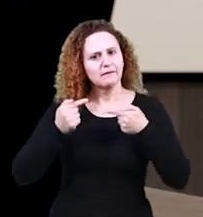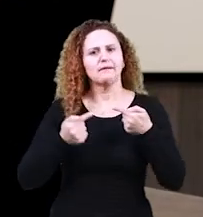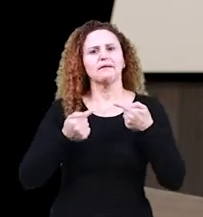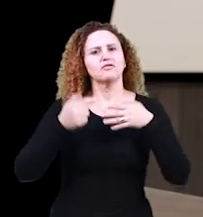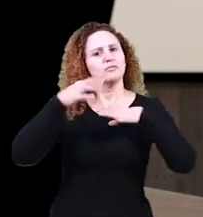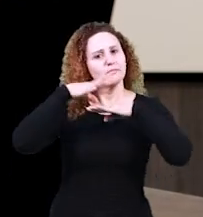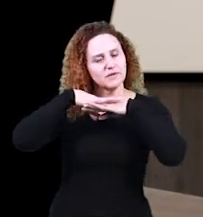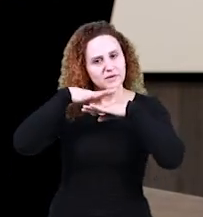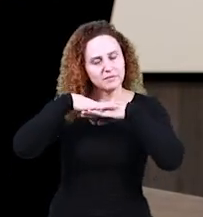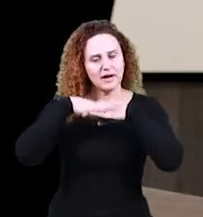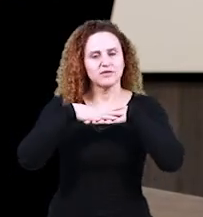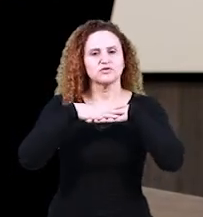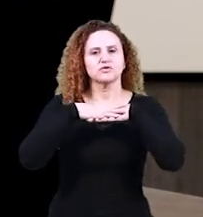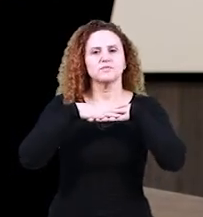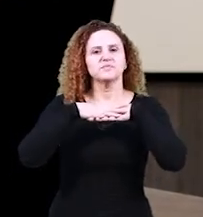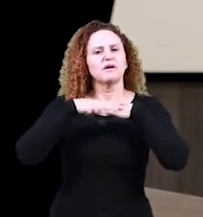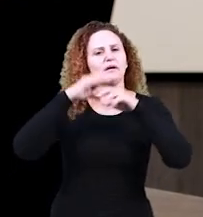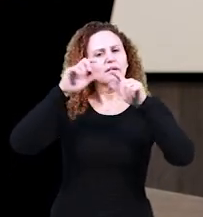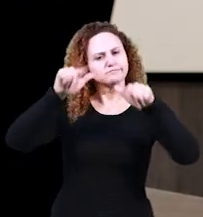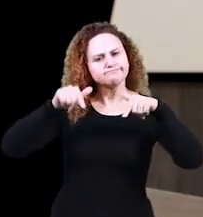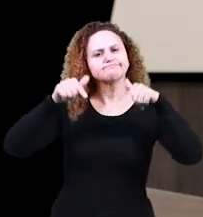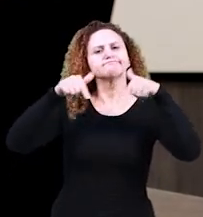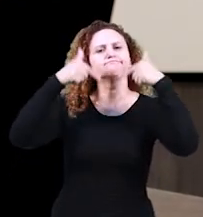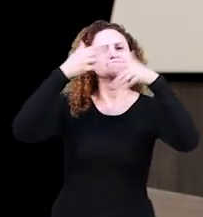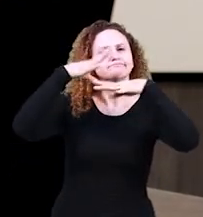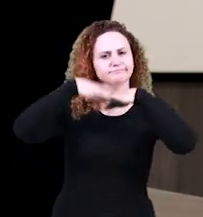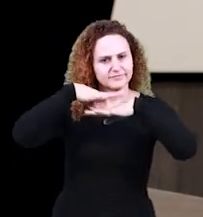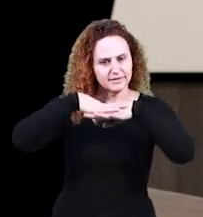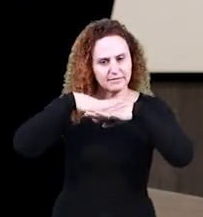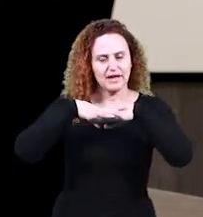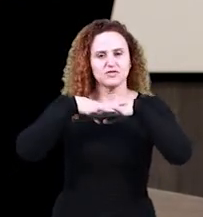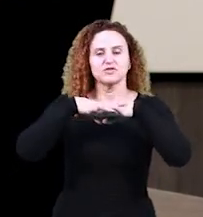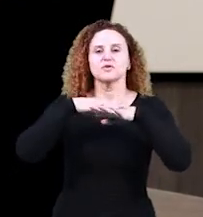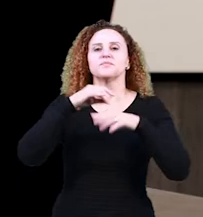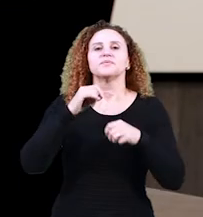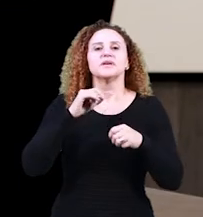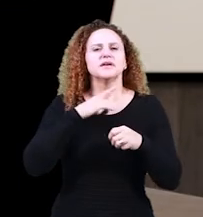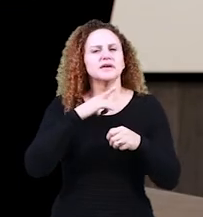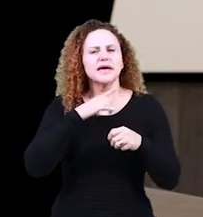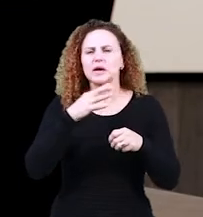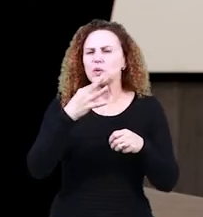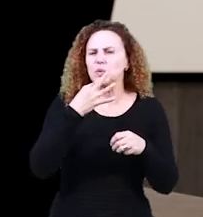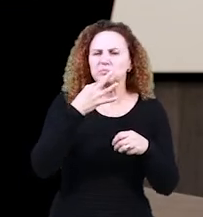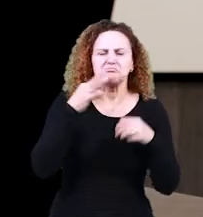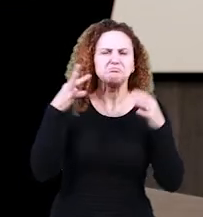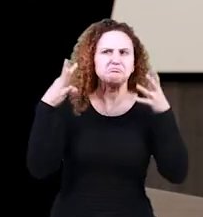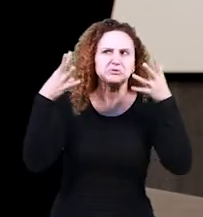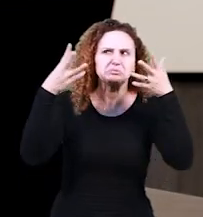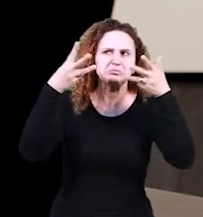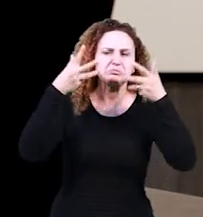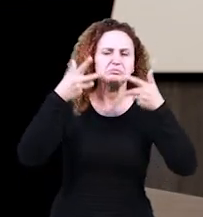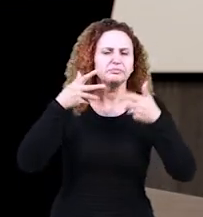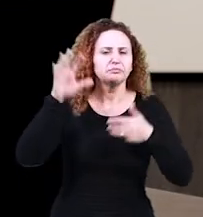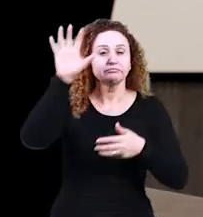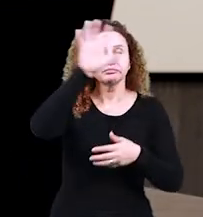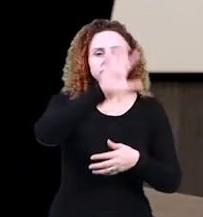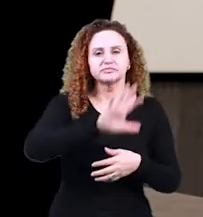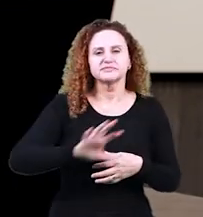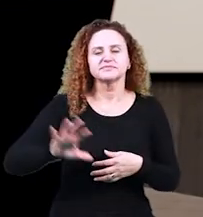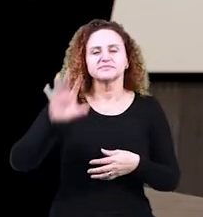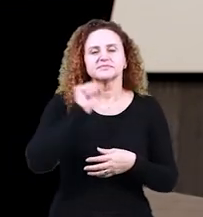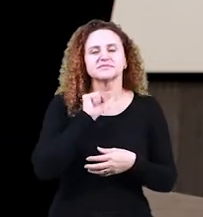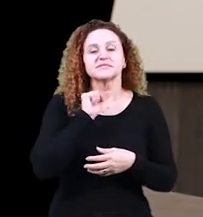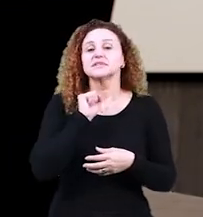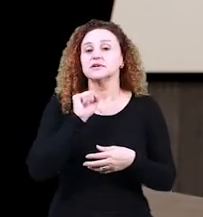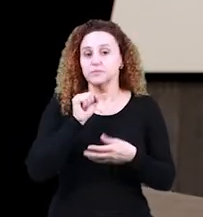dia ele é muito mais conhecido pela ativismo político do que é como linguística mas e De qualquer modo foi ele que fundou